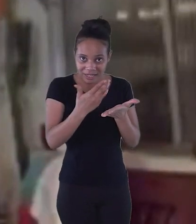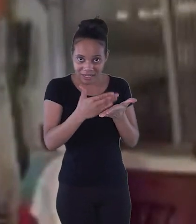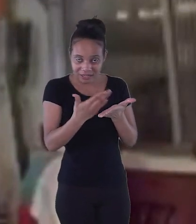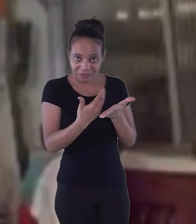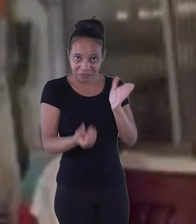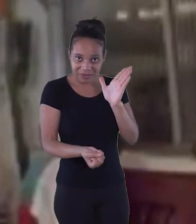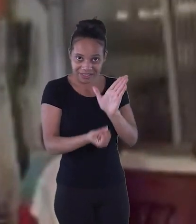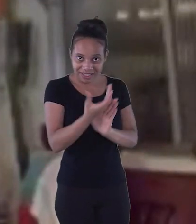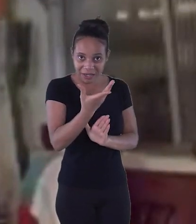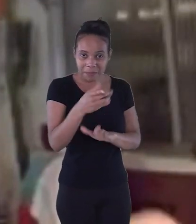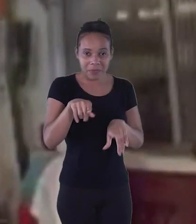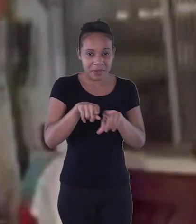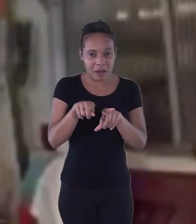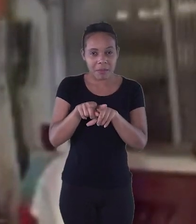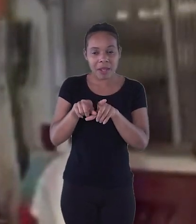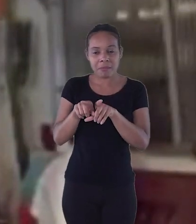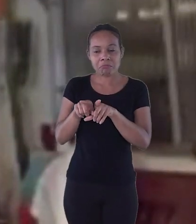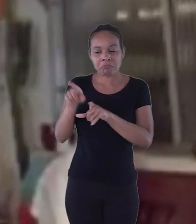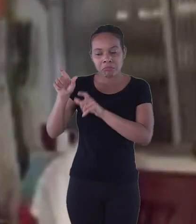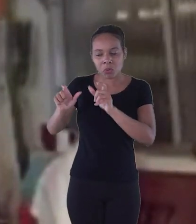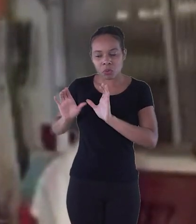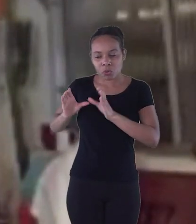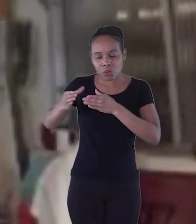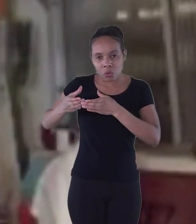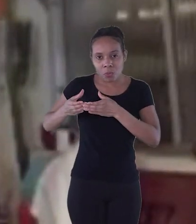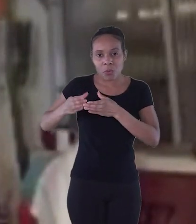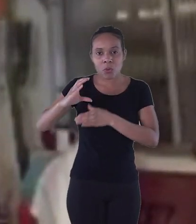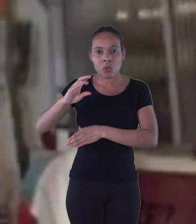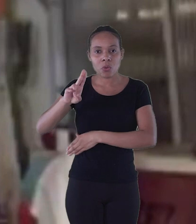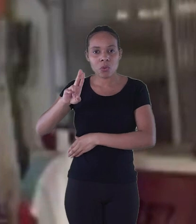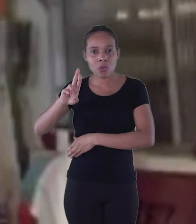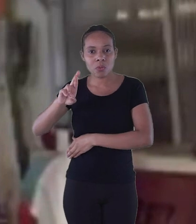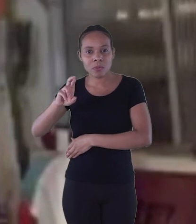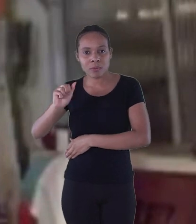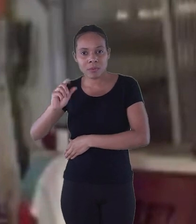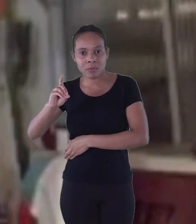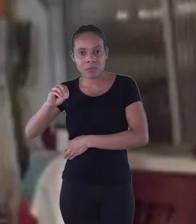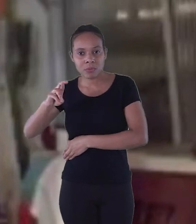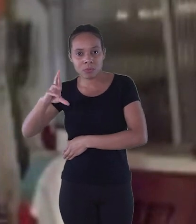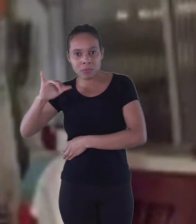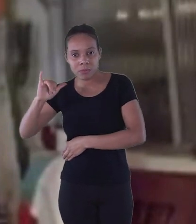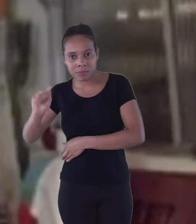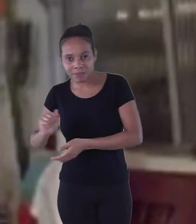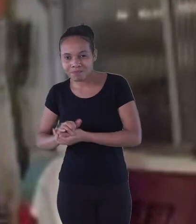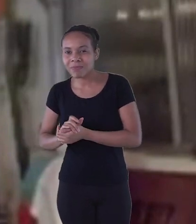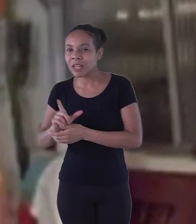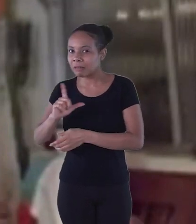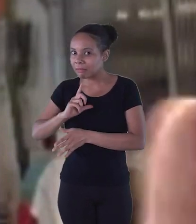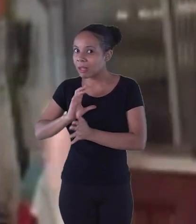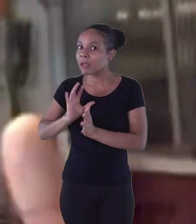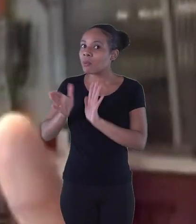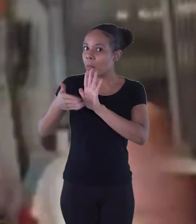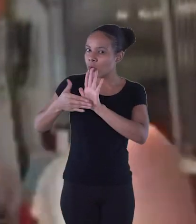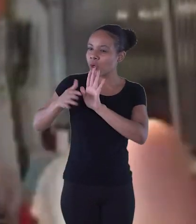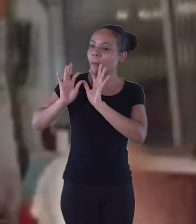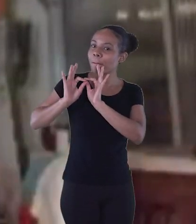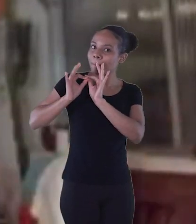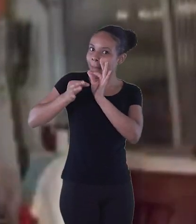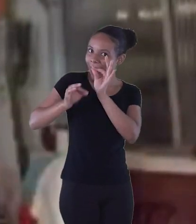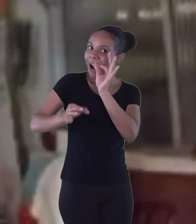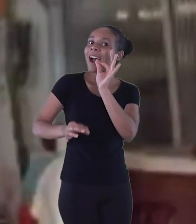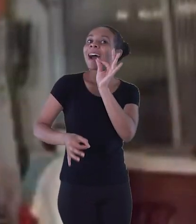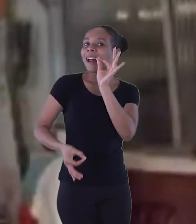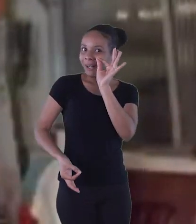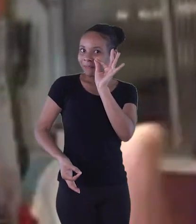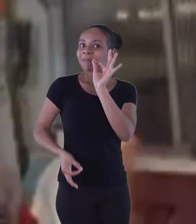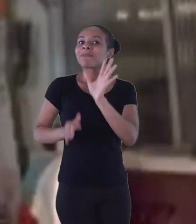pessoas, o pessoal da curadoria da Pinacoteca. Então isso já é uma forma de expansão do projeto para além